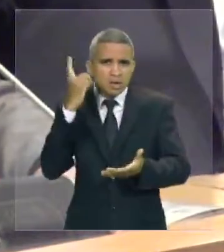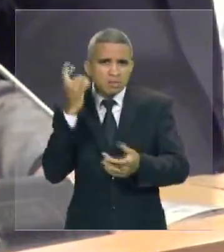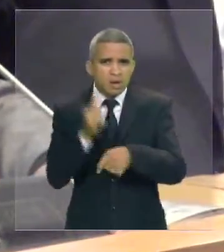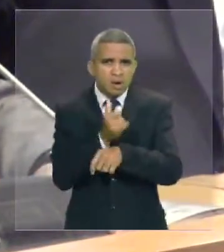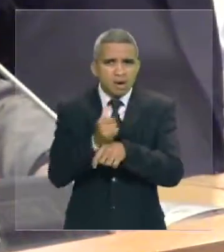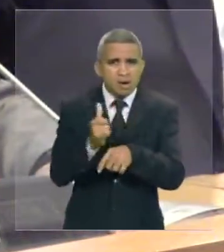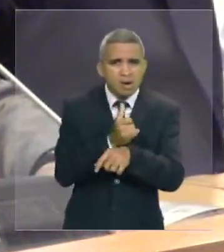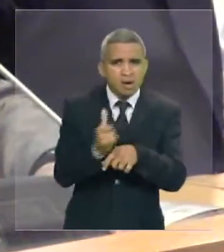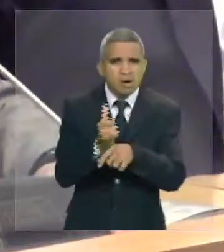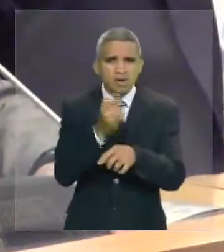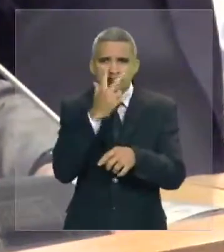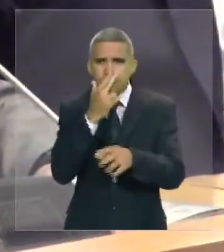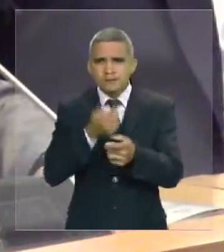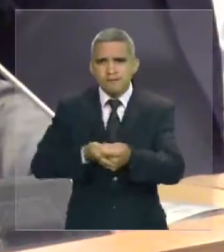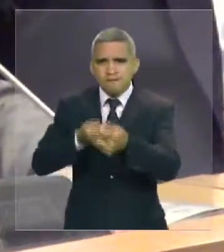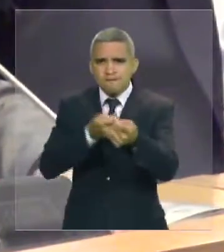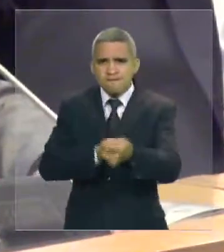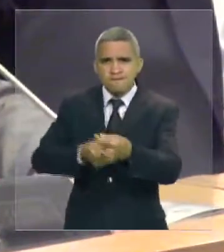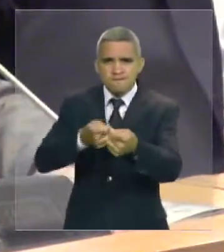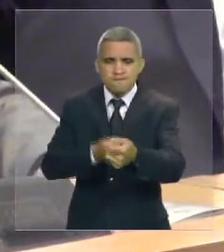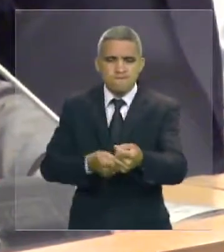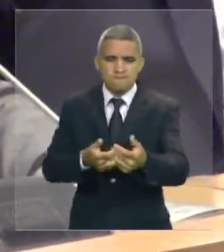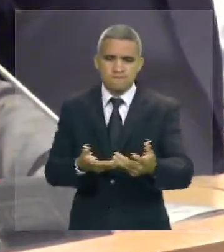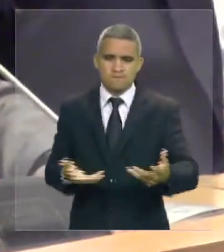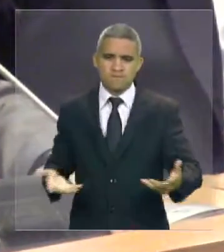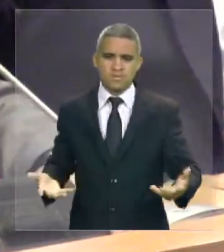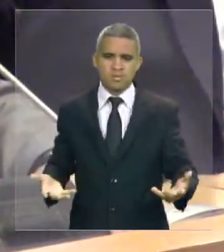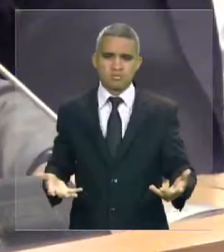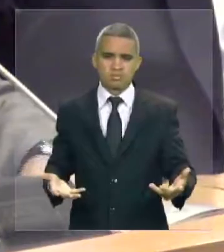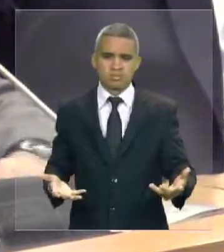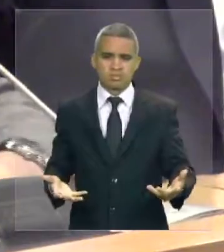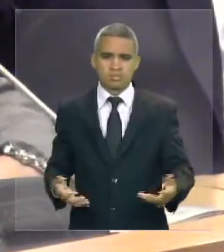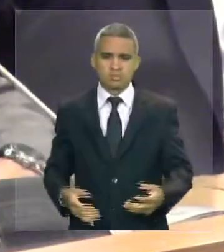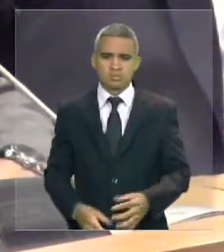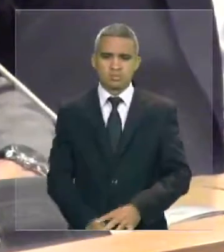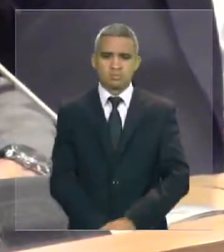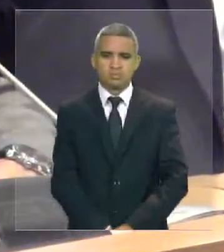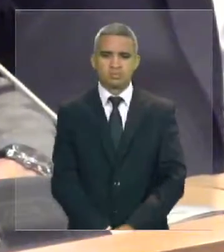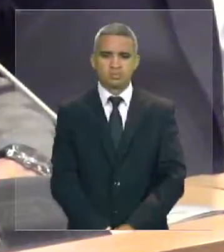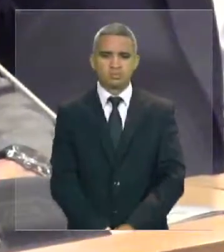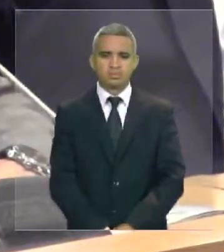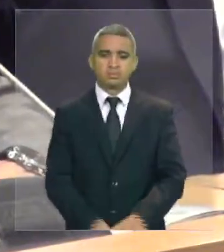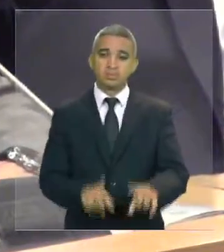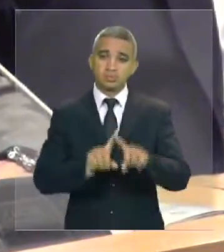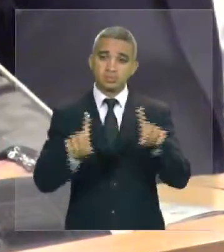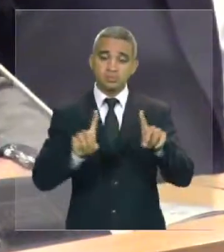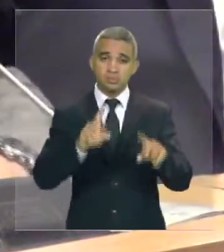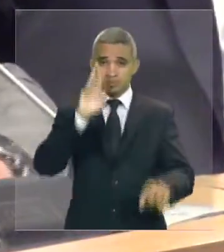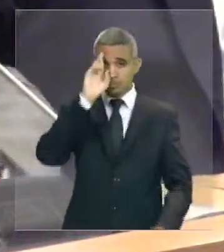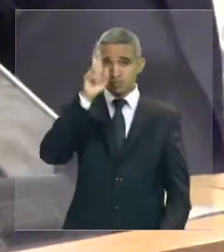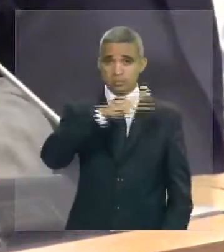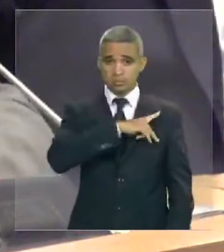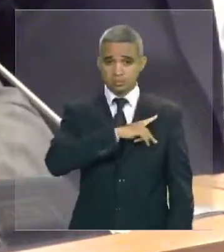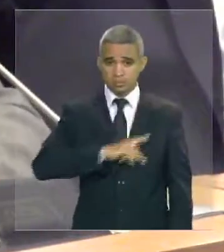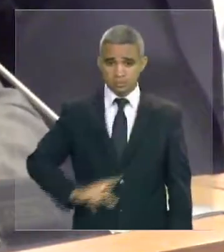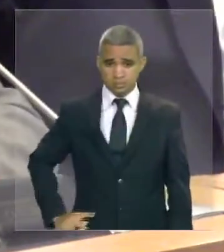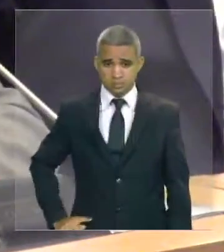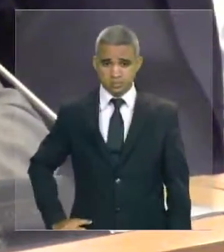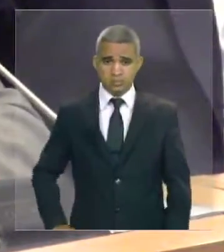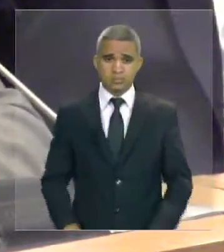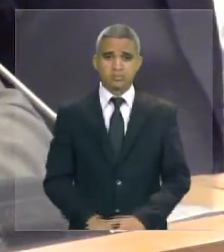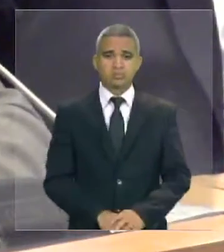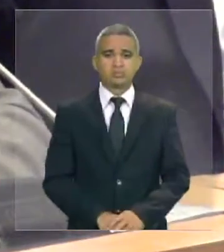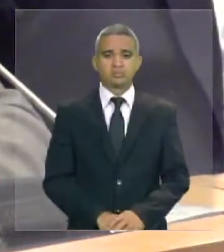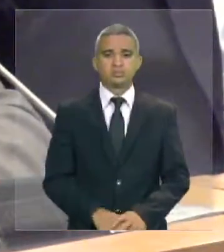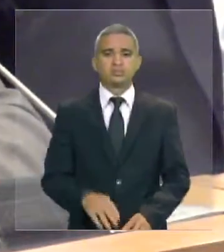e em outros parlamentos do nosso querido Brasil. Mas, senhor presidente, várias